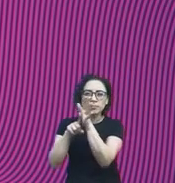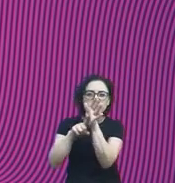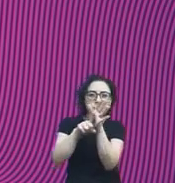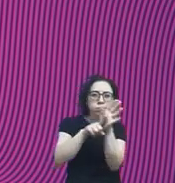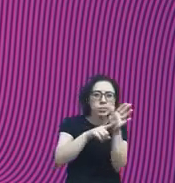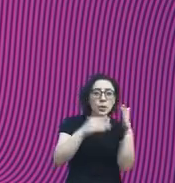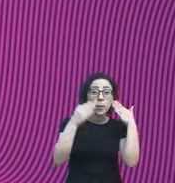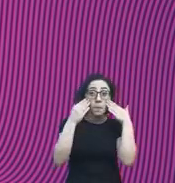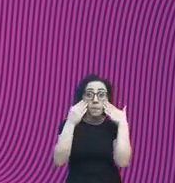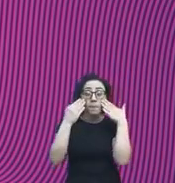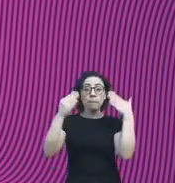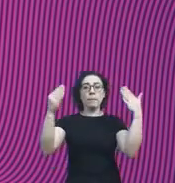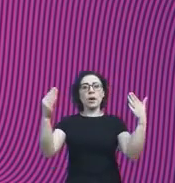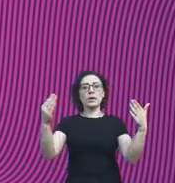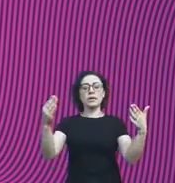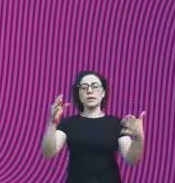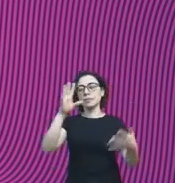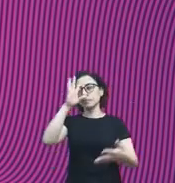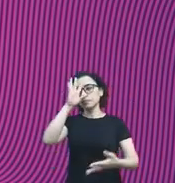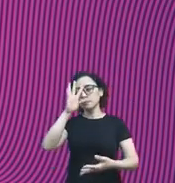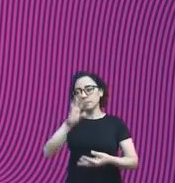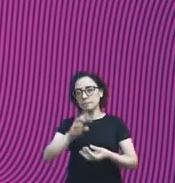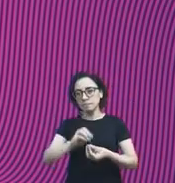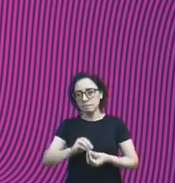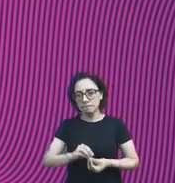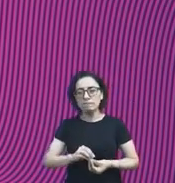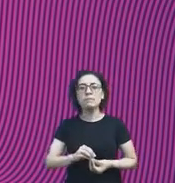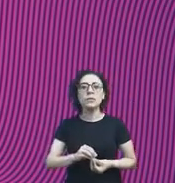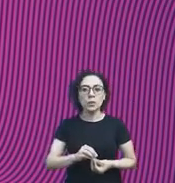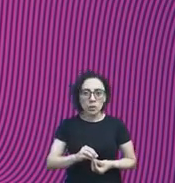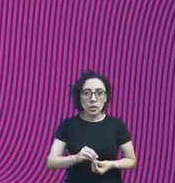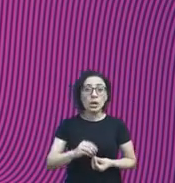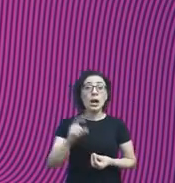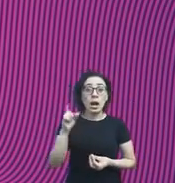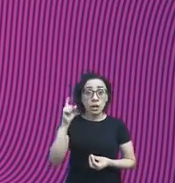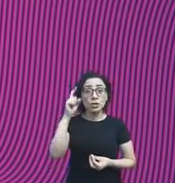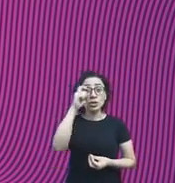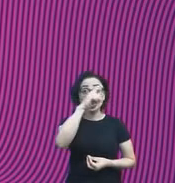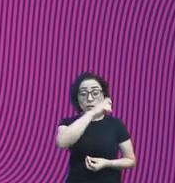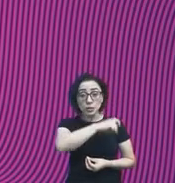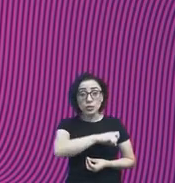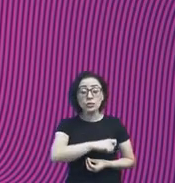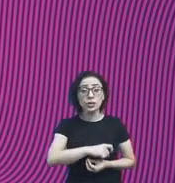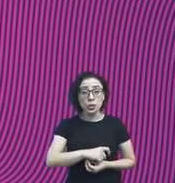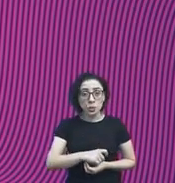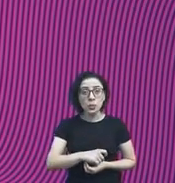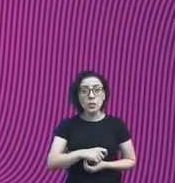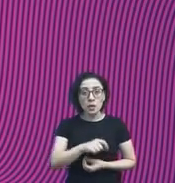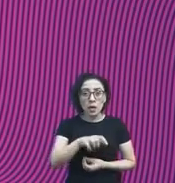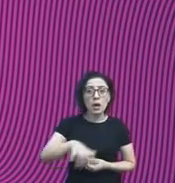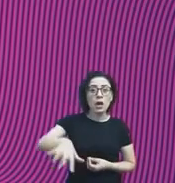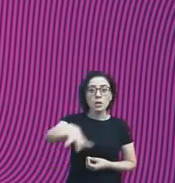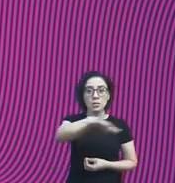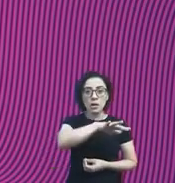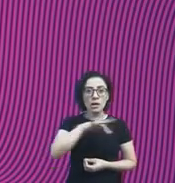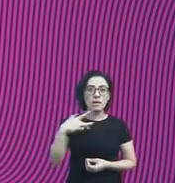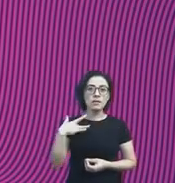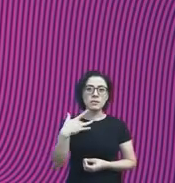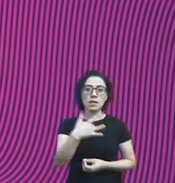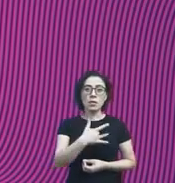tem, que não foram criadas pela pandemia, mas que foram escancaradas pela